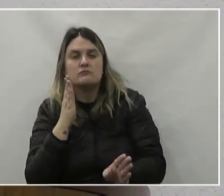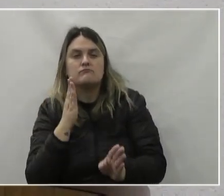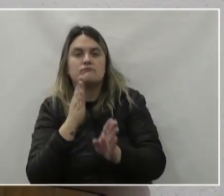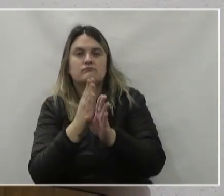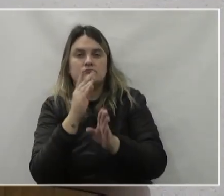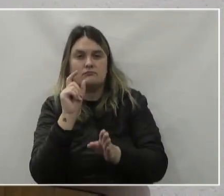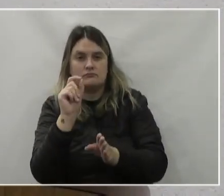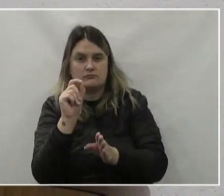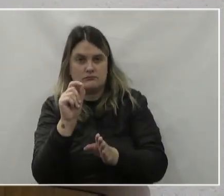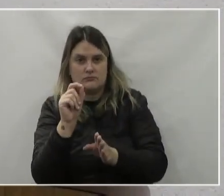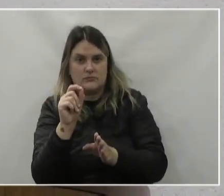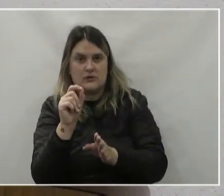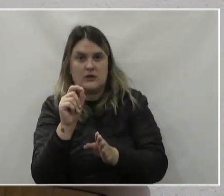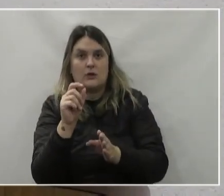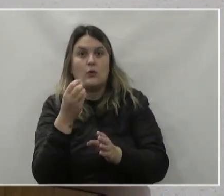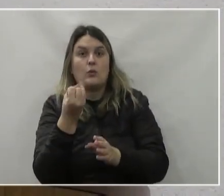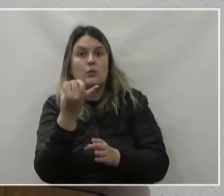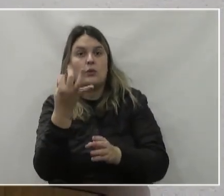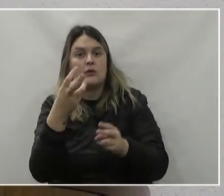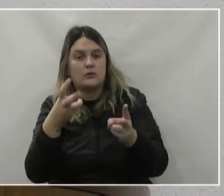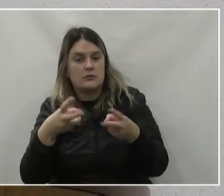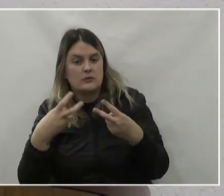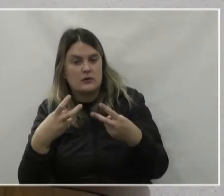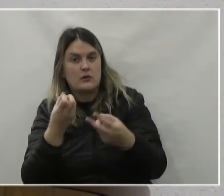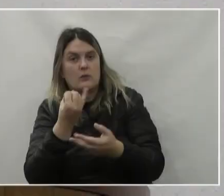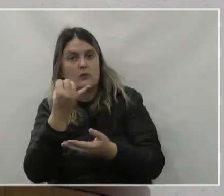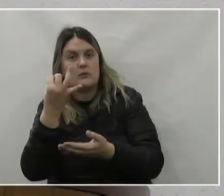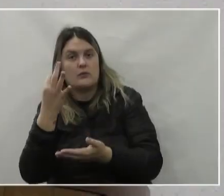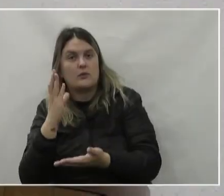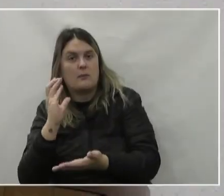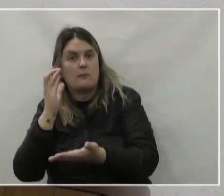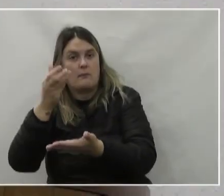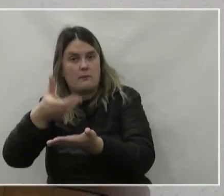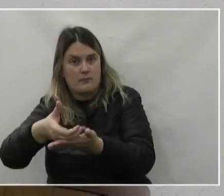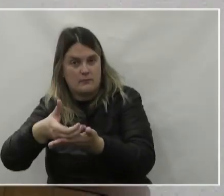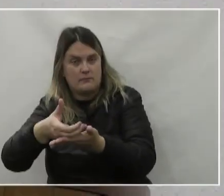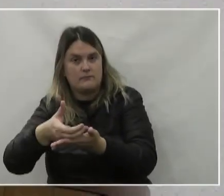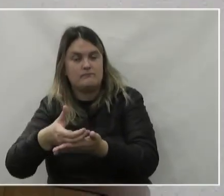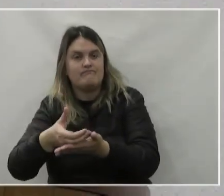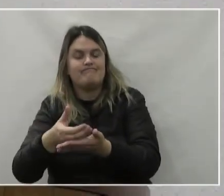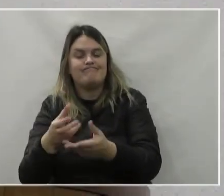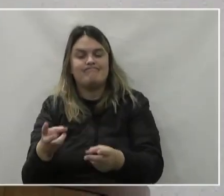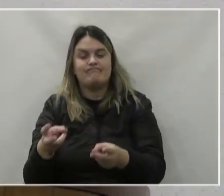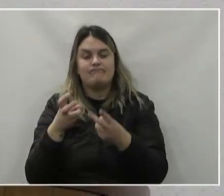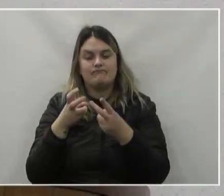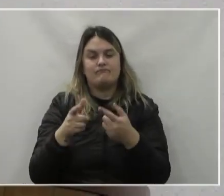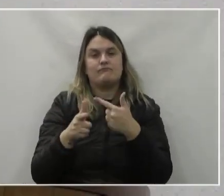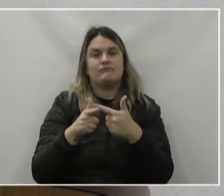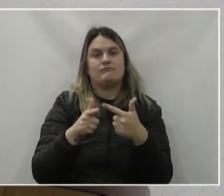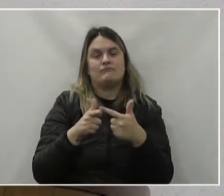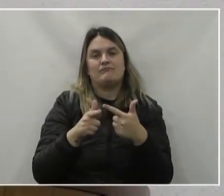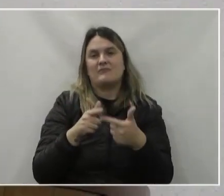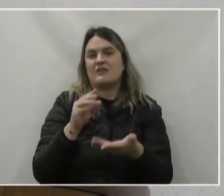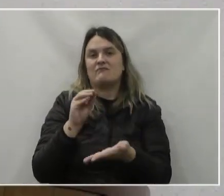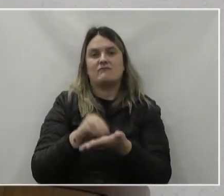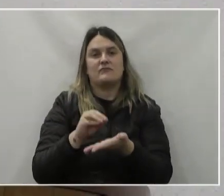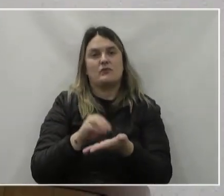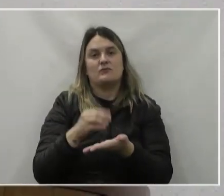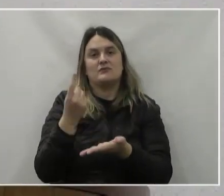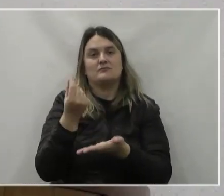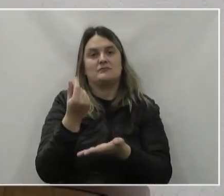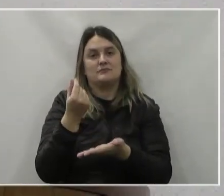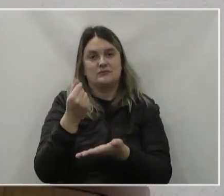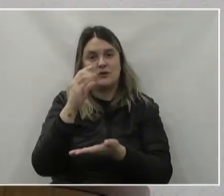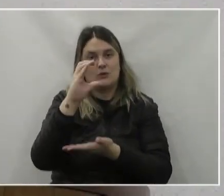de arrecadações e pagamentos, nós nos deparamos com um problema que seria a insuficiência de recursos